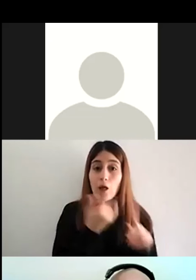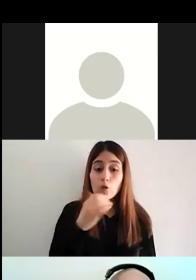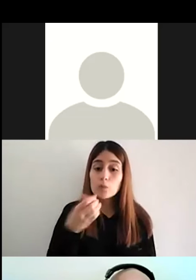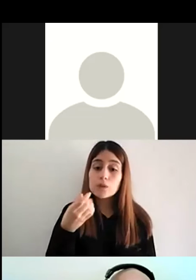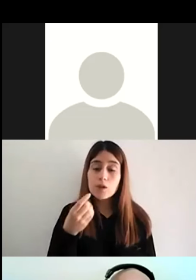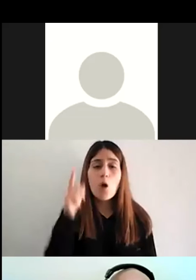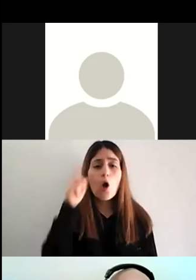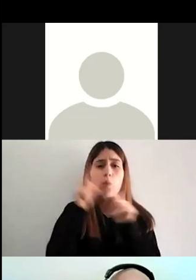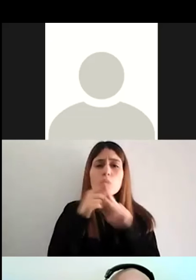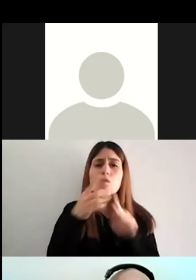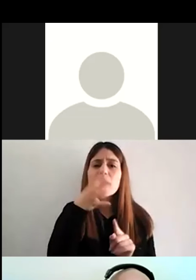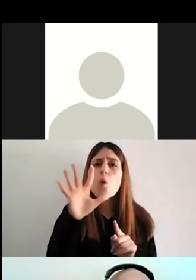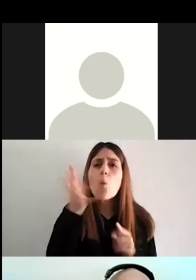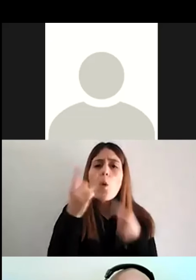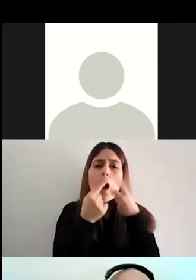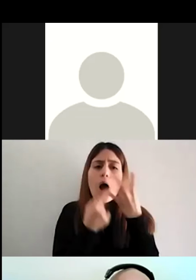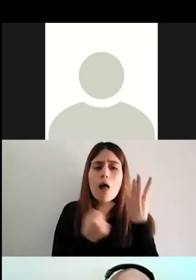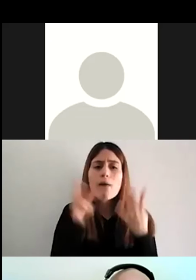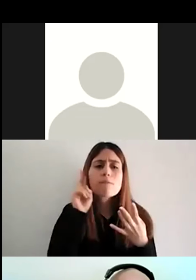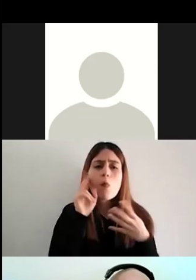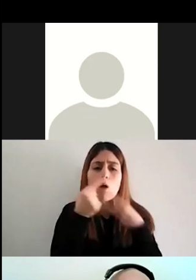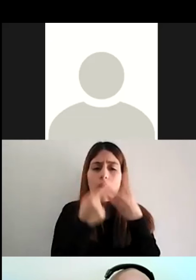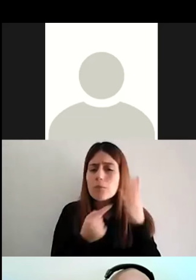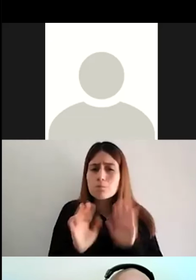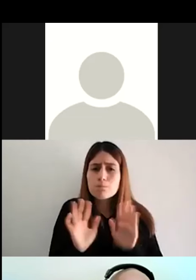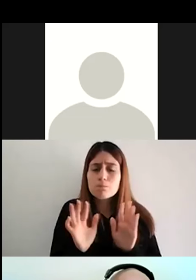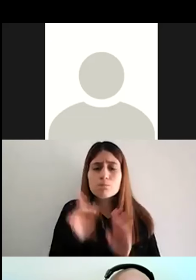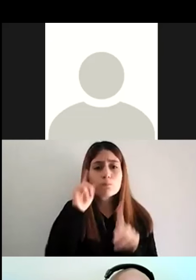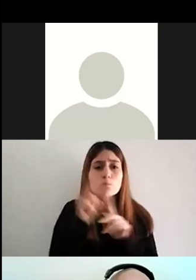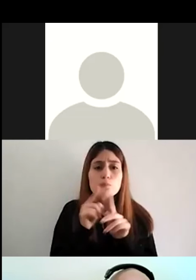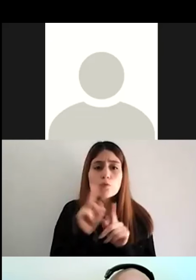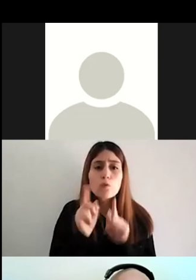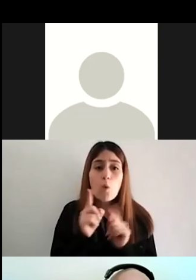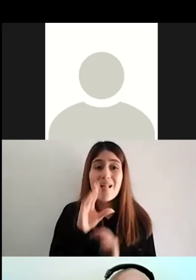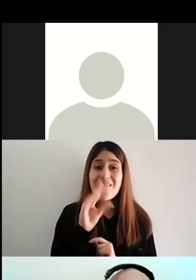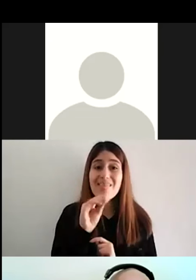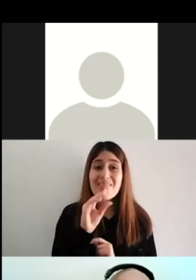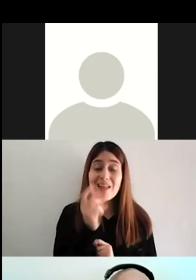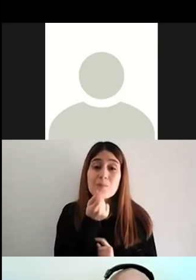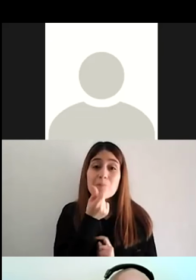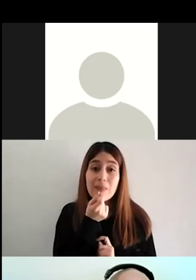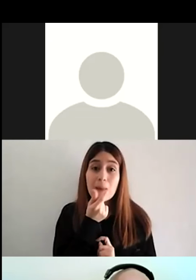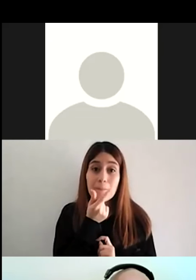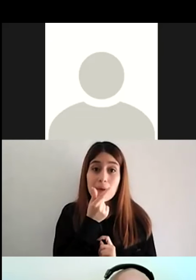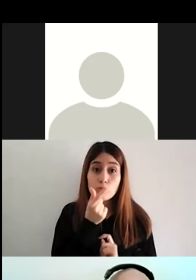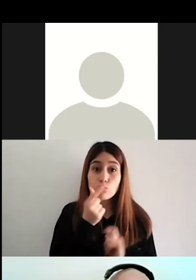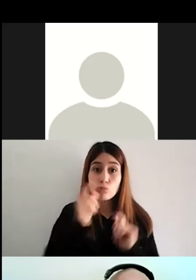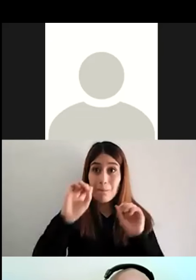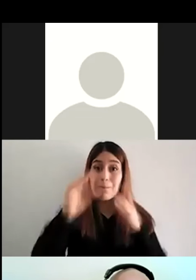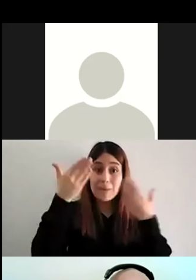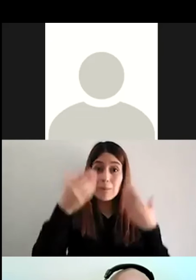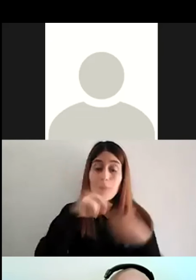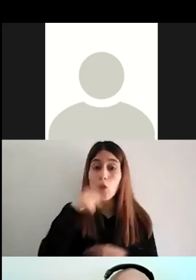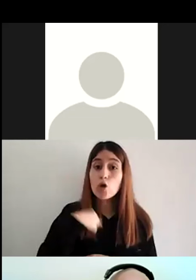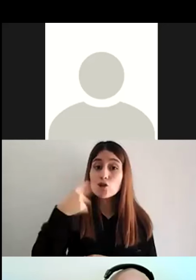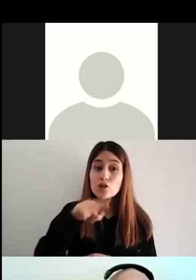dizer quais são ou qual é o seu valor, mas sim que em 10 medicamentos que estão no top temos 15 indicações terapêuticas a